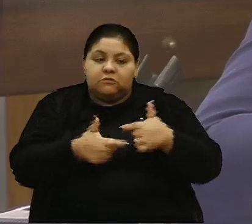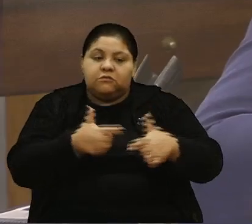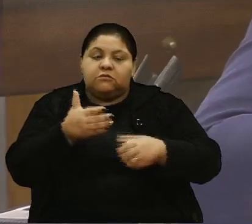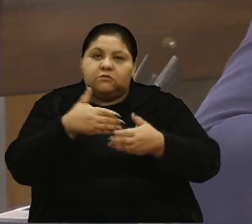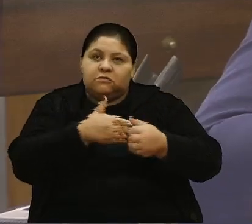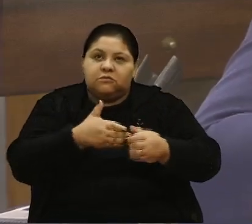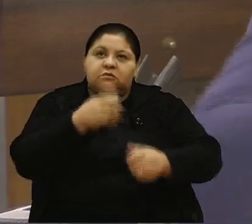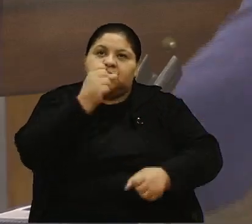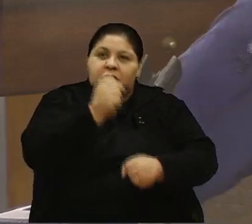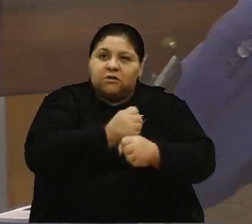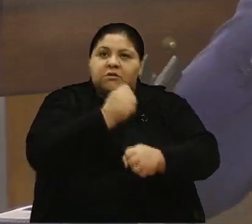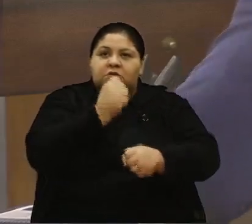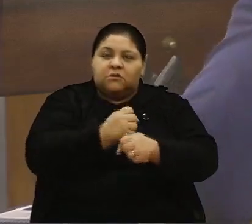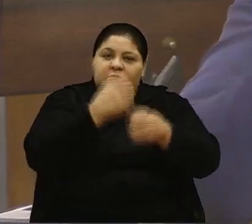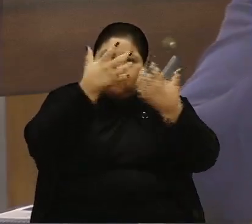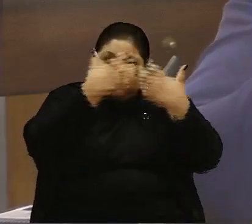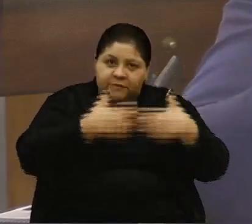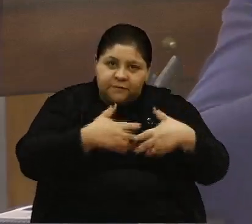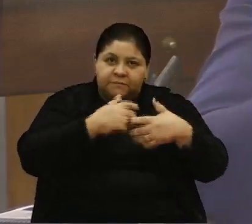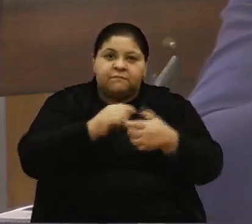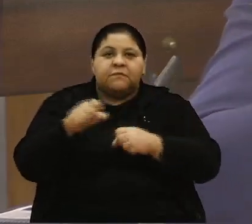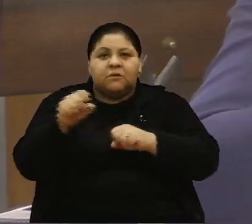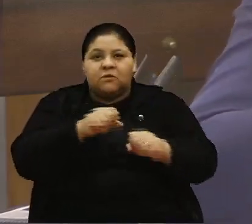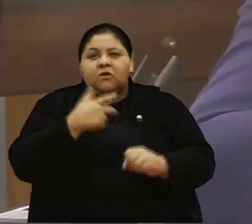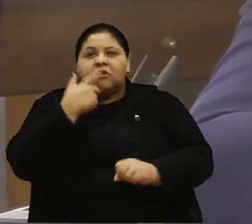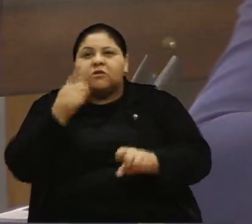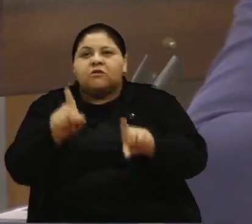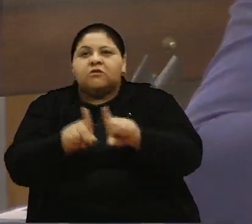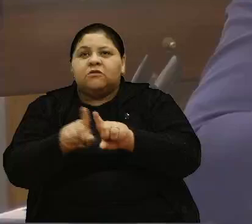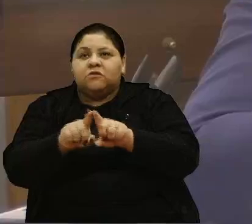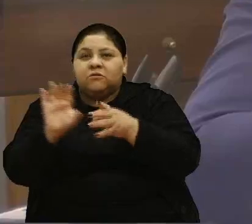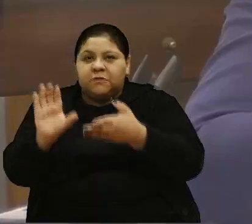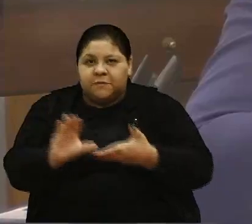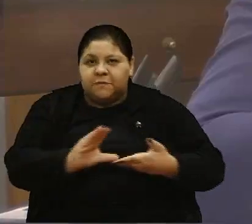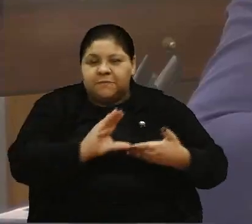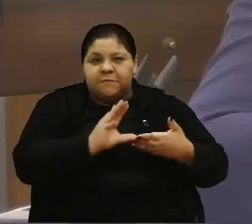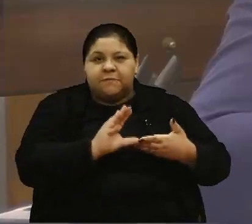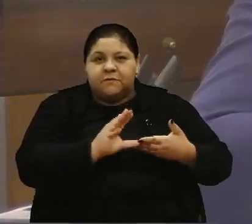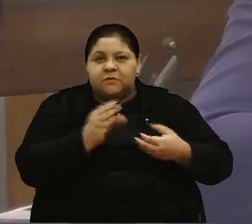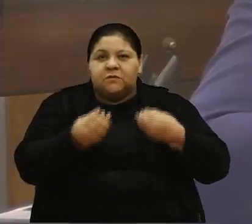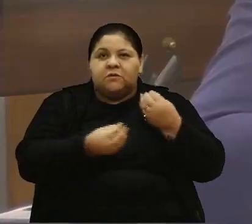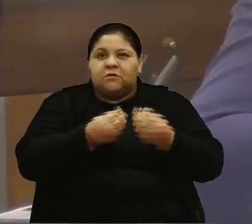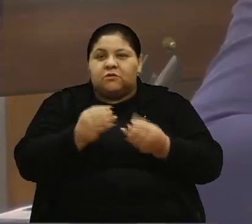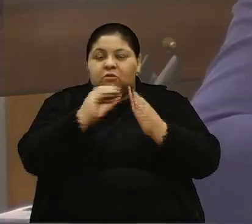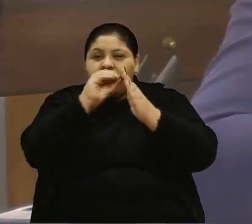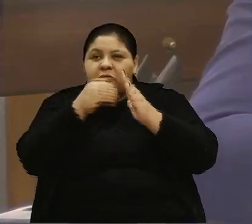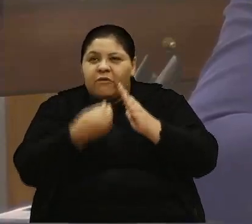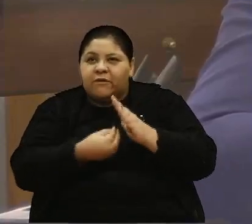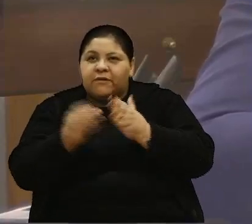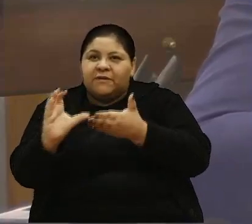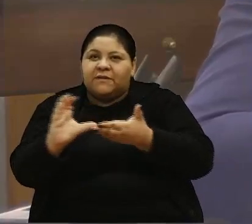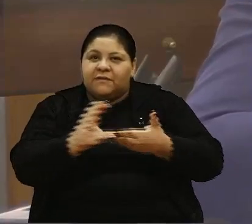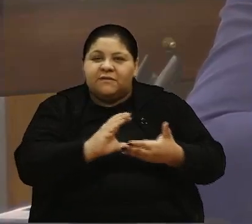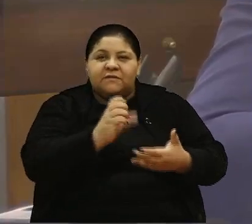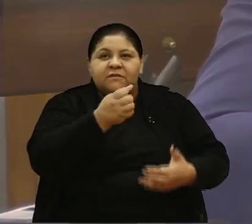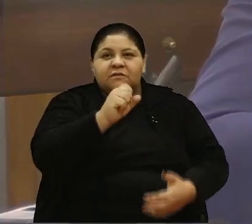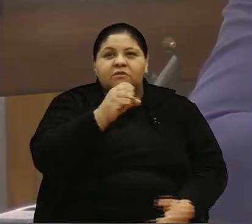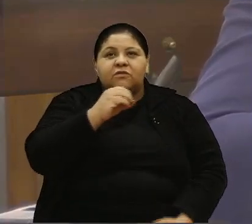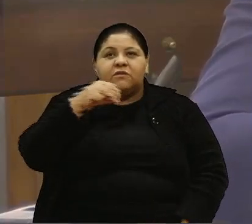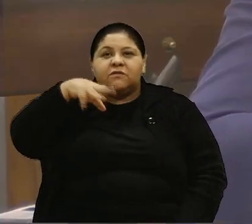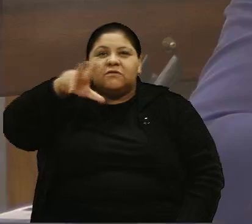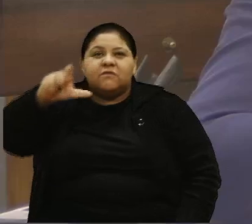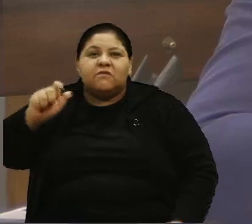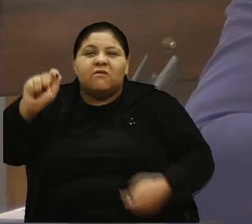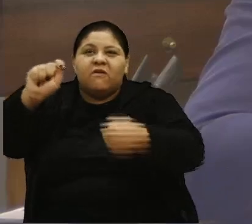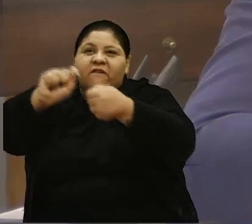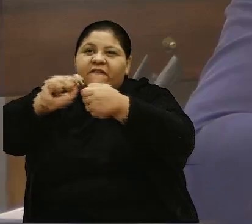acompanhando, e as obras estão funcionando. A gente pode falar também desse investimento como eu falei do SAMAI antes, investimento de 80 milhões de reais que vai ser